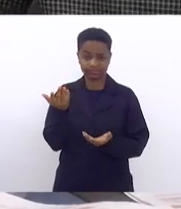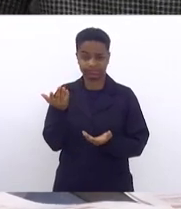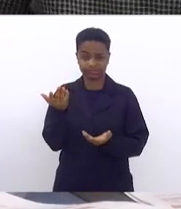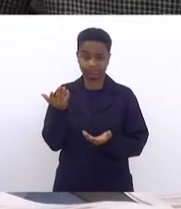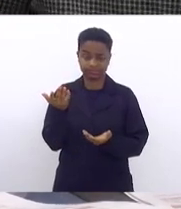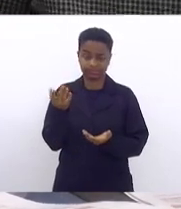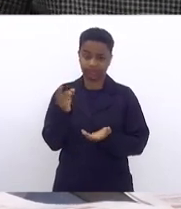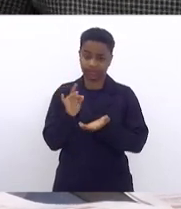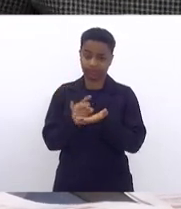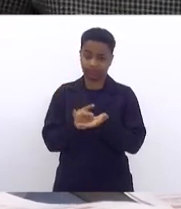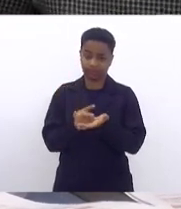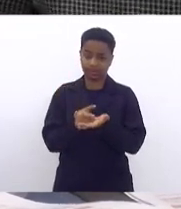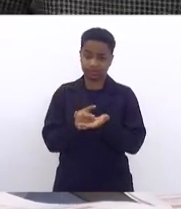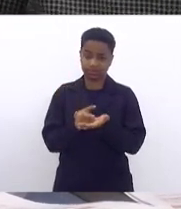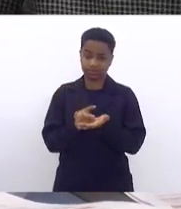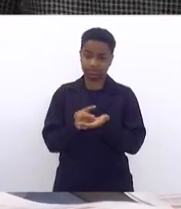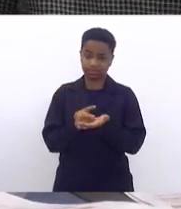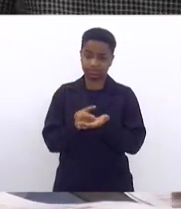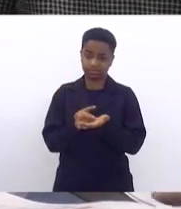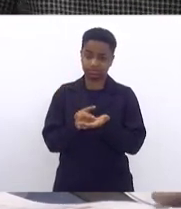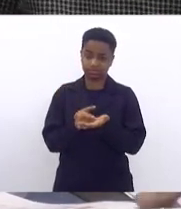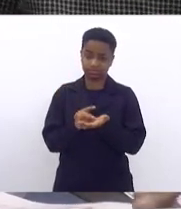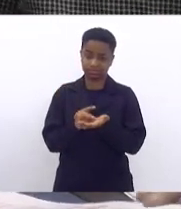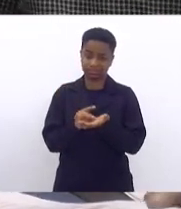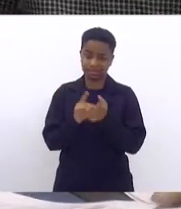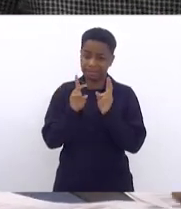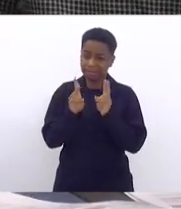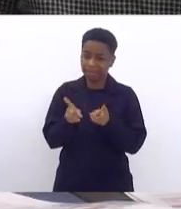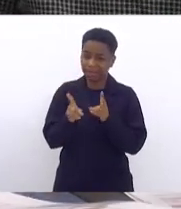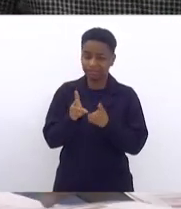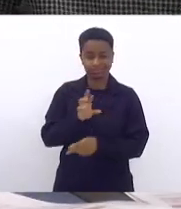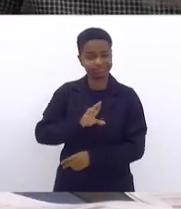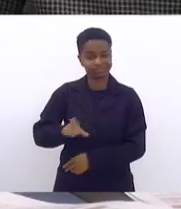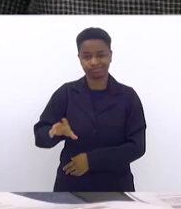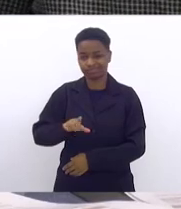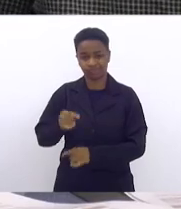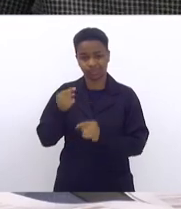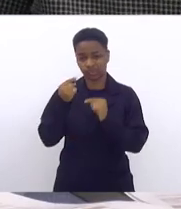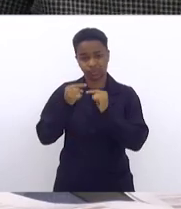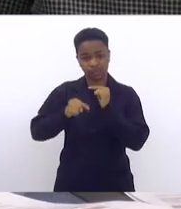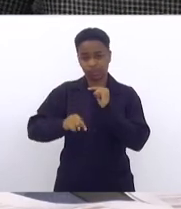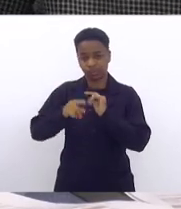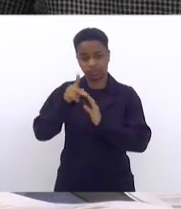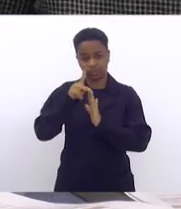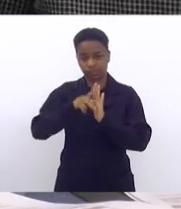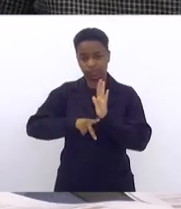e realmente não é o mesmo mérito do projeto